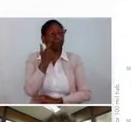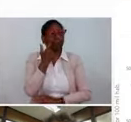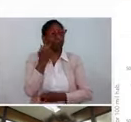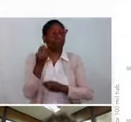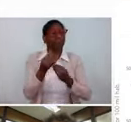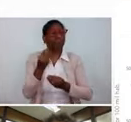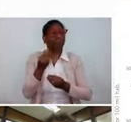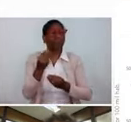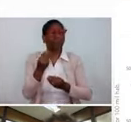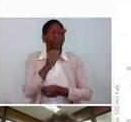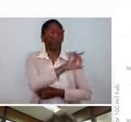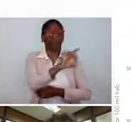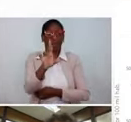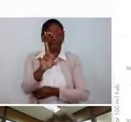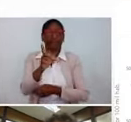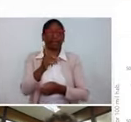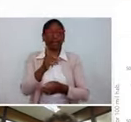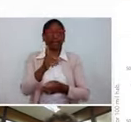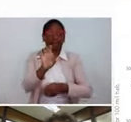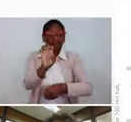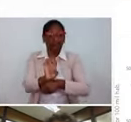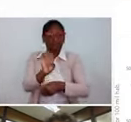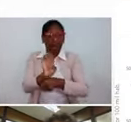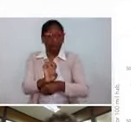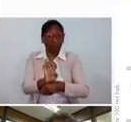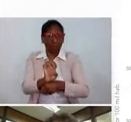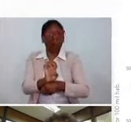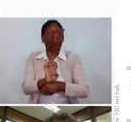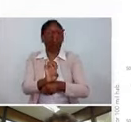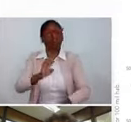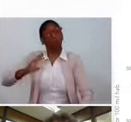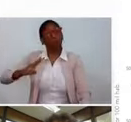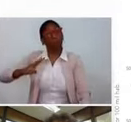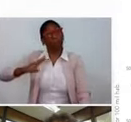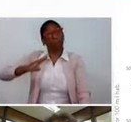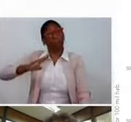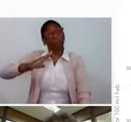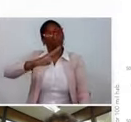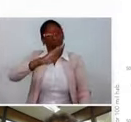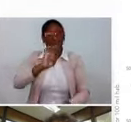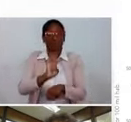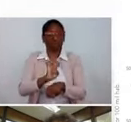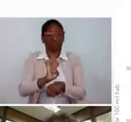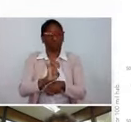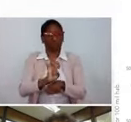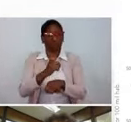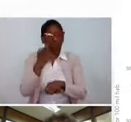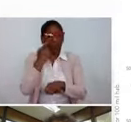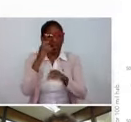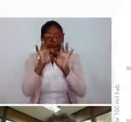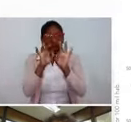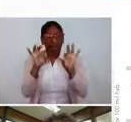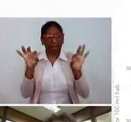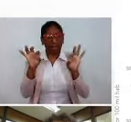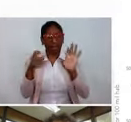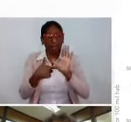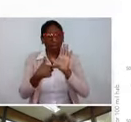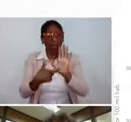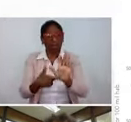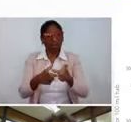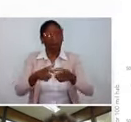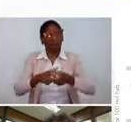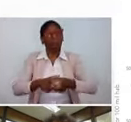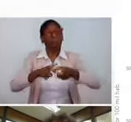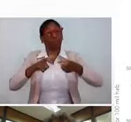para cada estado, né? E o que a gente vê é a elevação em diversos estados, ou seja, essa perninha aqui no fim, né, representa o aumento